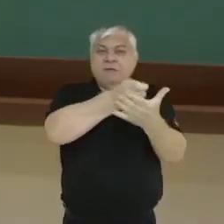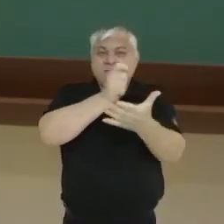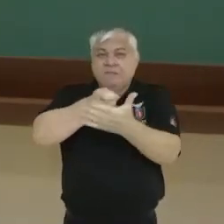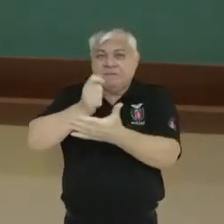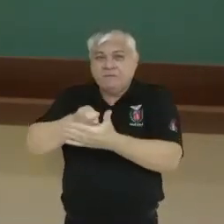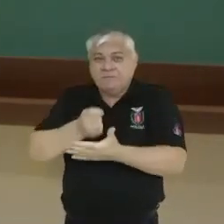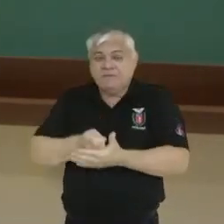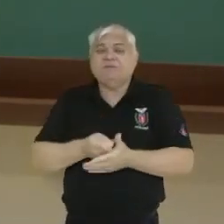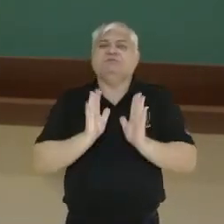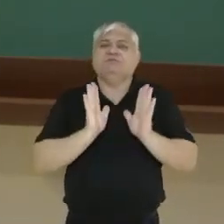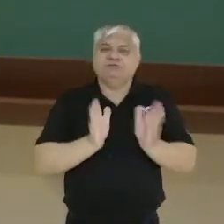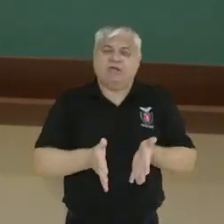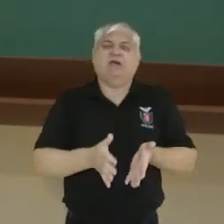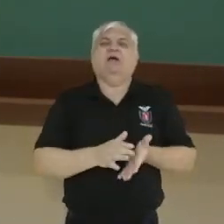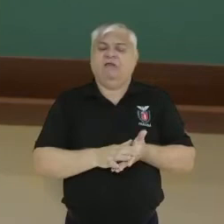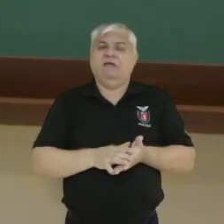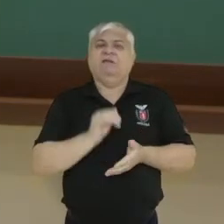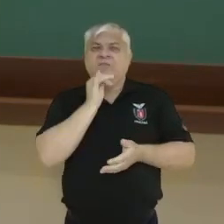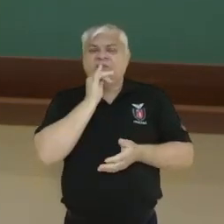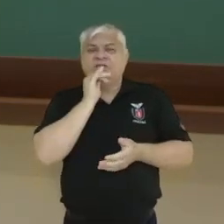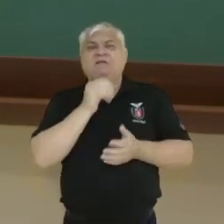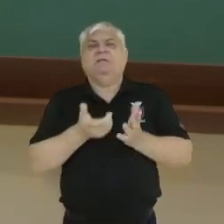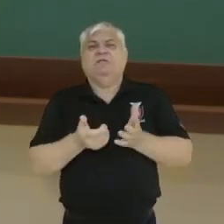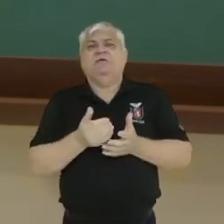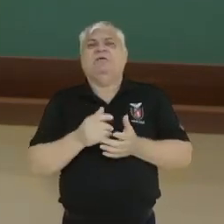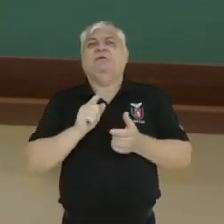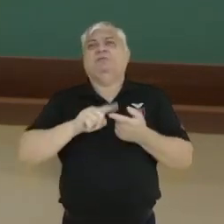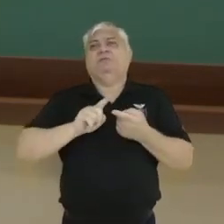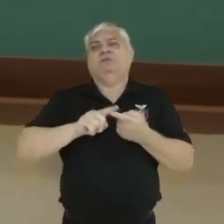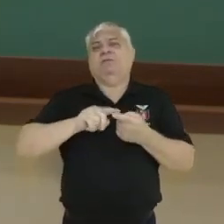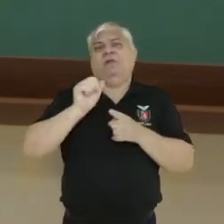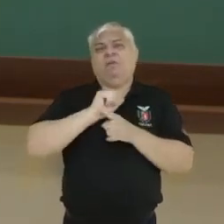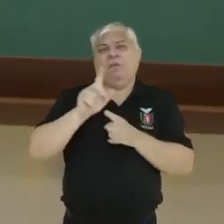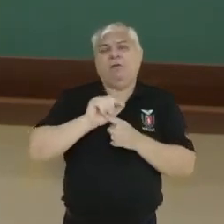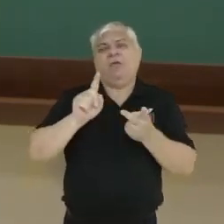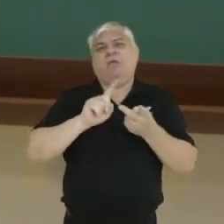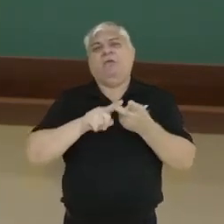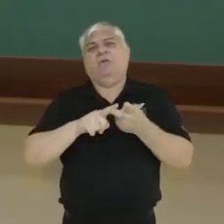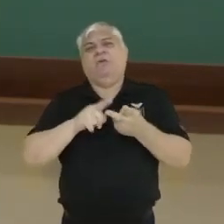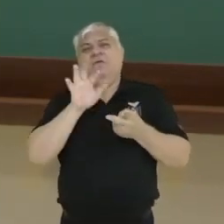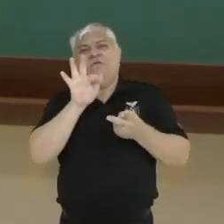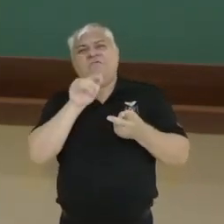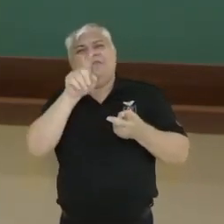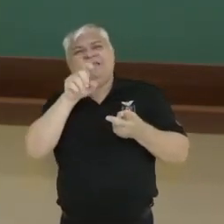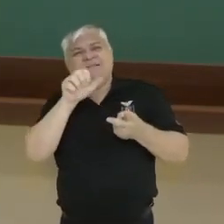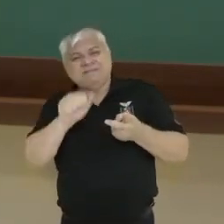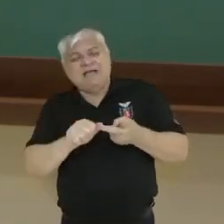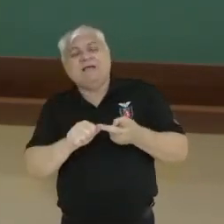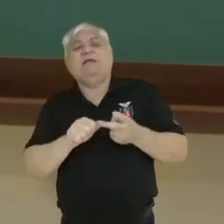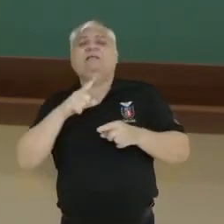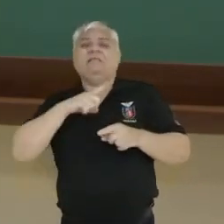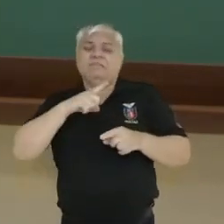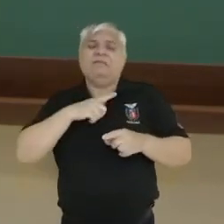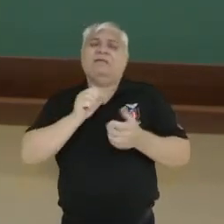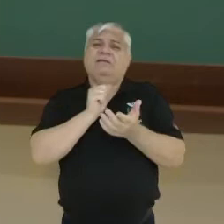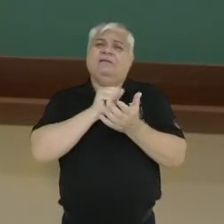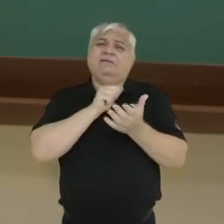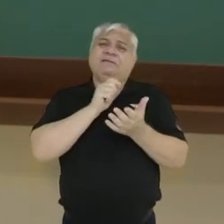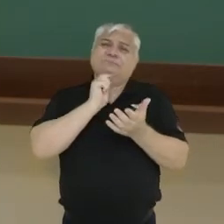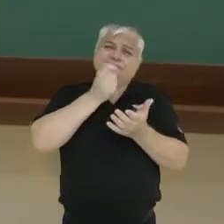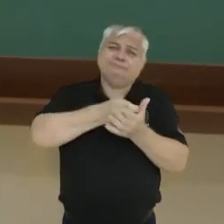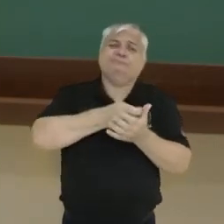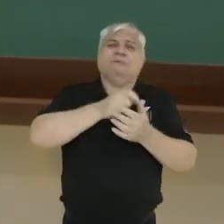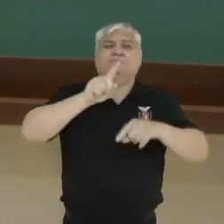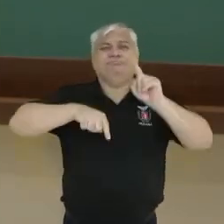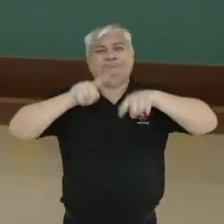fixas, que a gente já conhece esse conceito, né? São as nossas despesas fixas e as nossas despesas variáveis. E, obviamente,